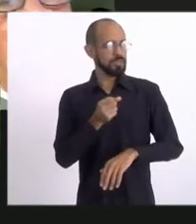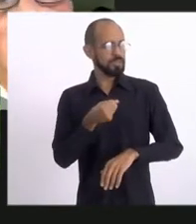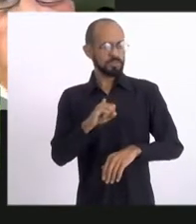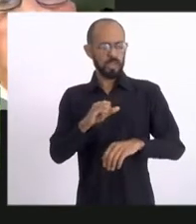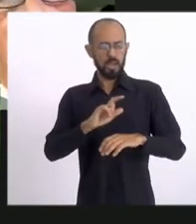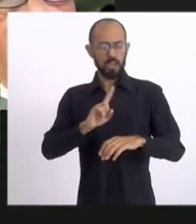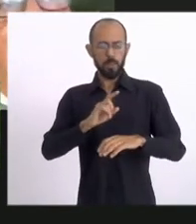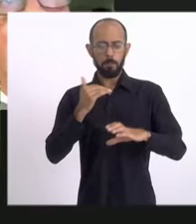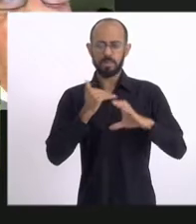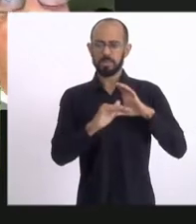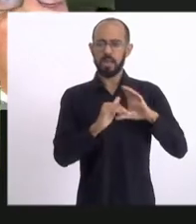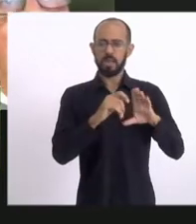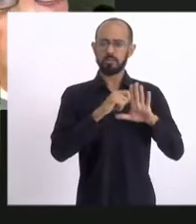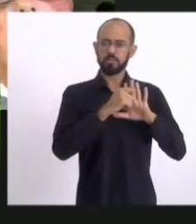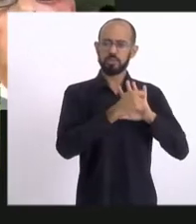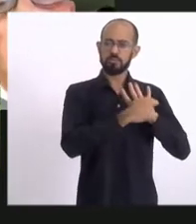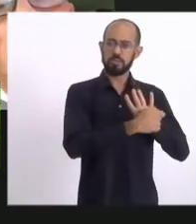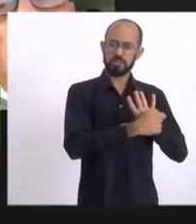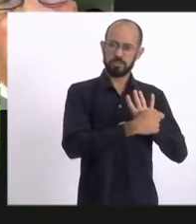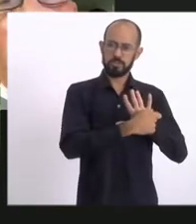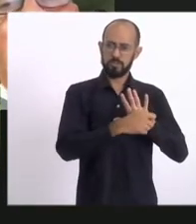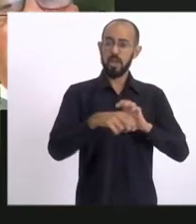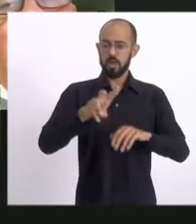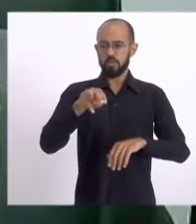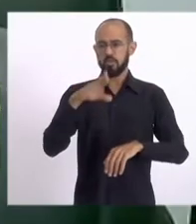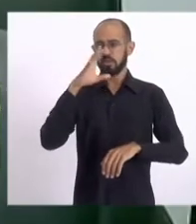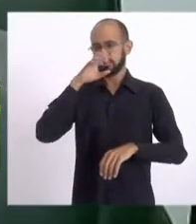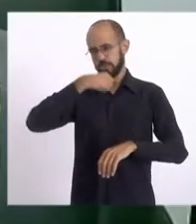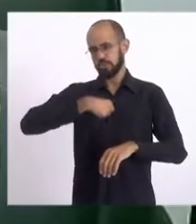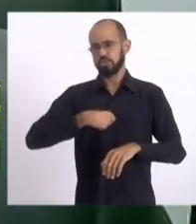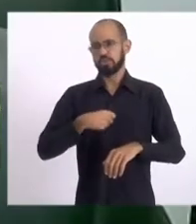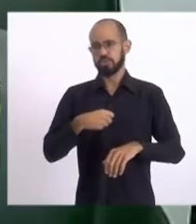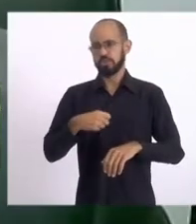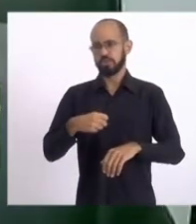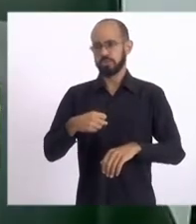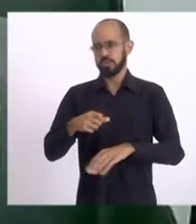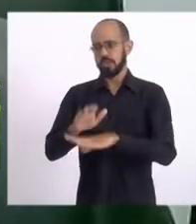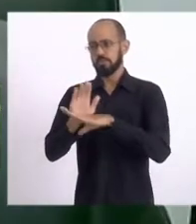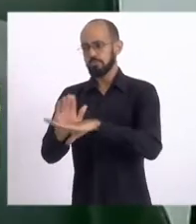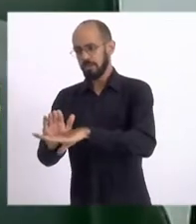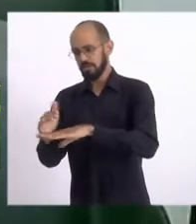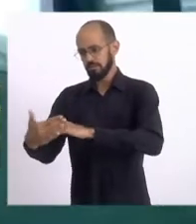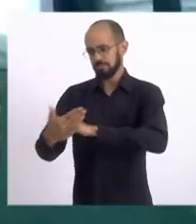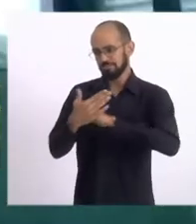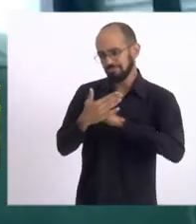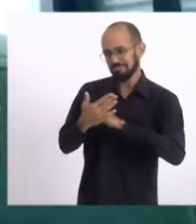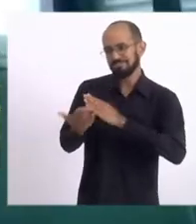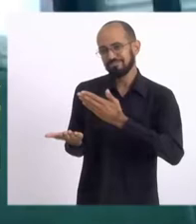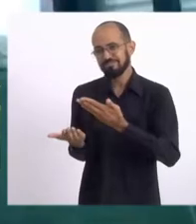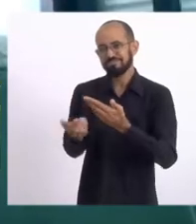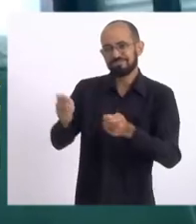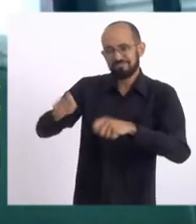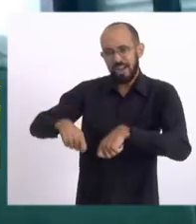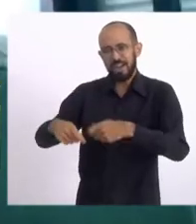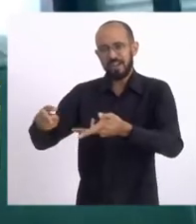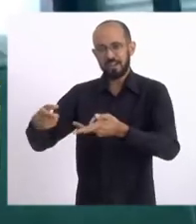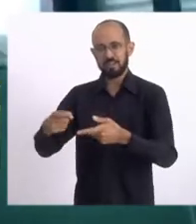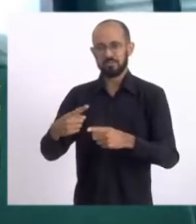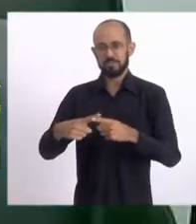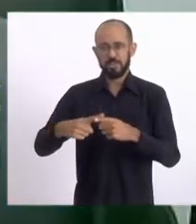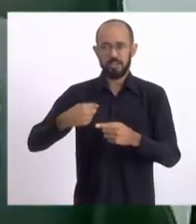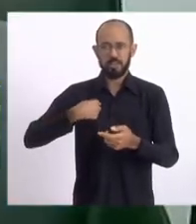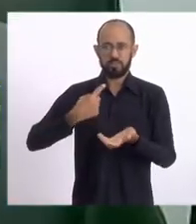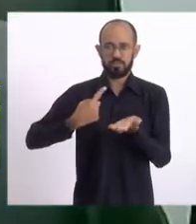próximos meses, o que, que acontece? Não, eu vou insistir. Estou dizendo tá que me ajuda a te ajudar. Até que eu fiz um acordo com ele.